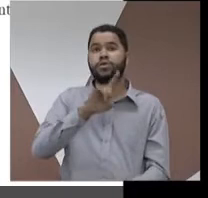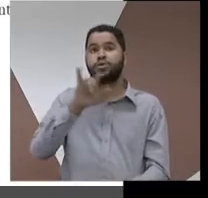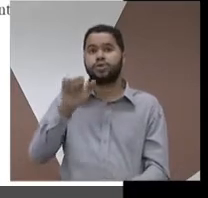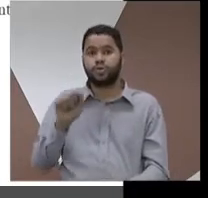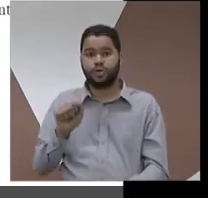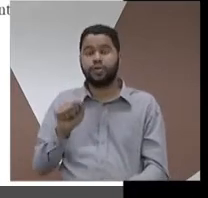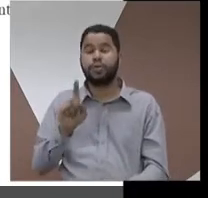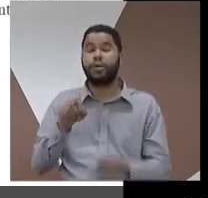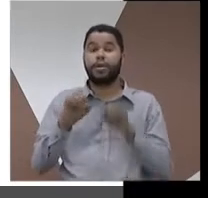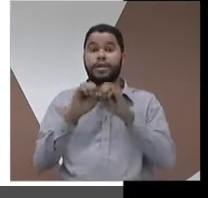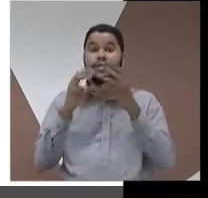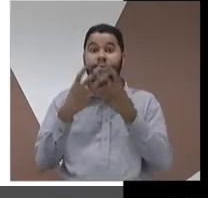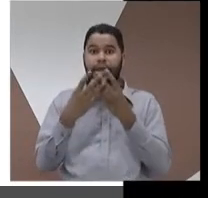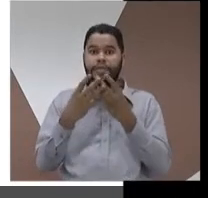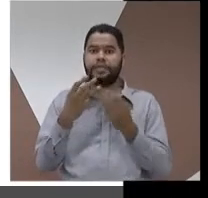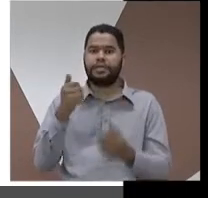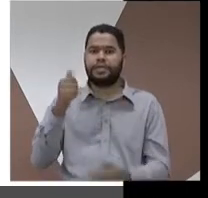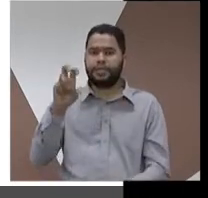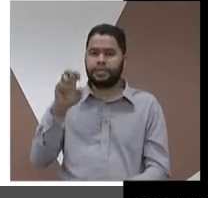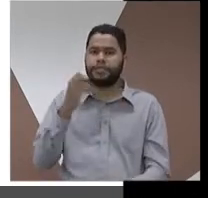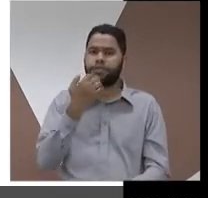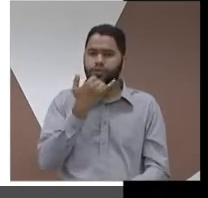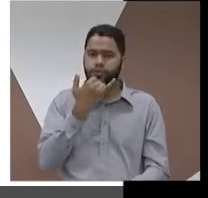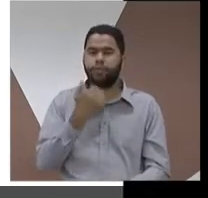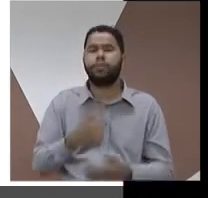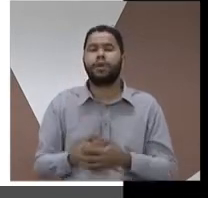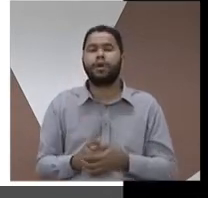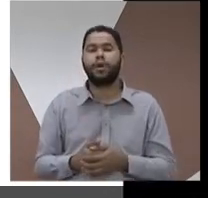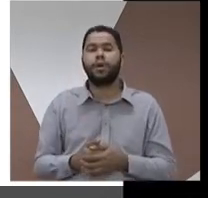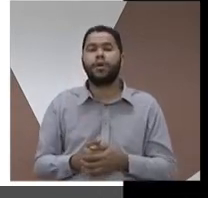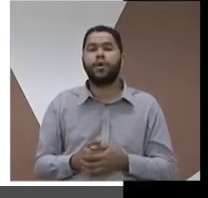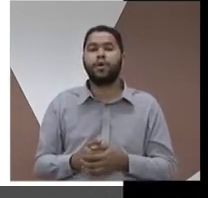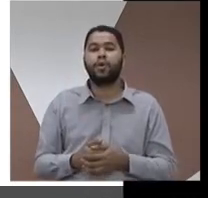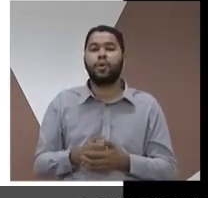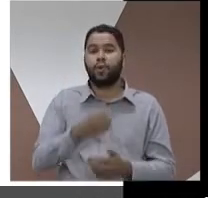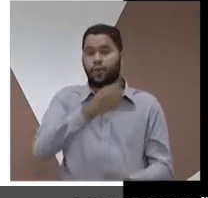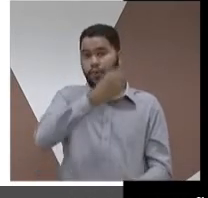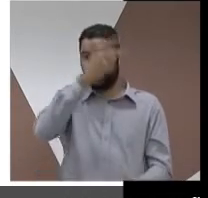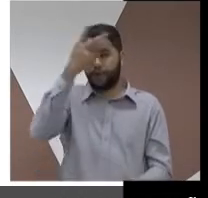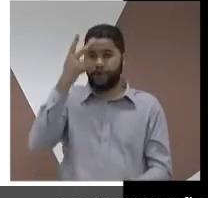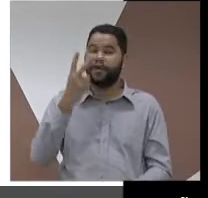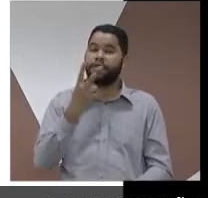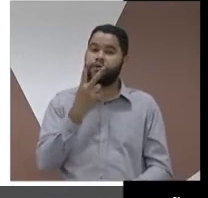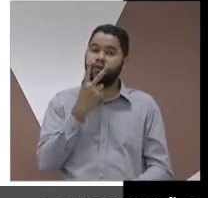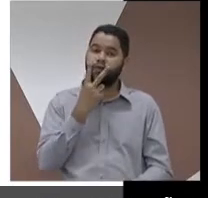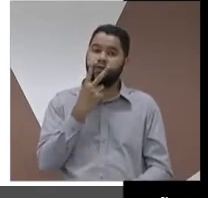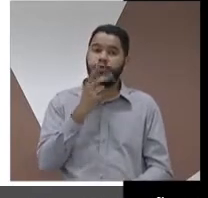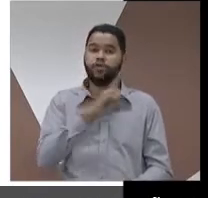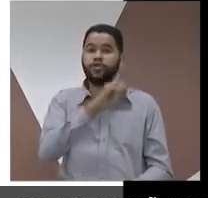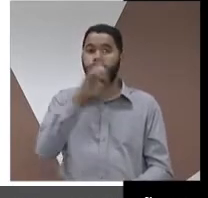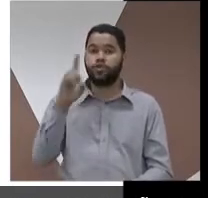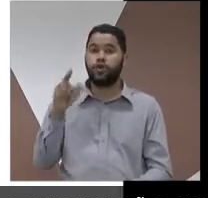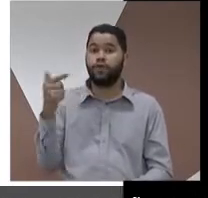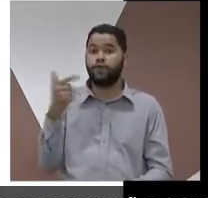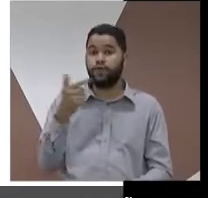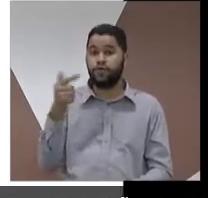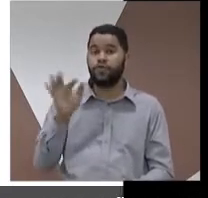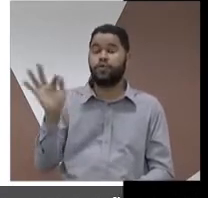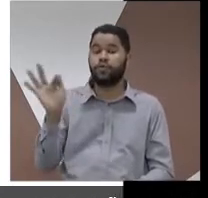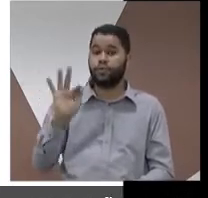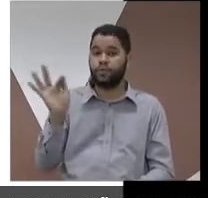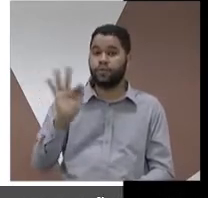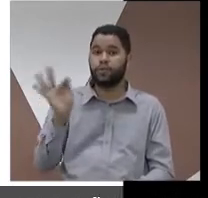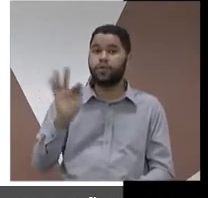slide 15, né, eu enviei ao prefeito Medioli, no dia 22, de fevereiro, logo em seguida,